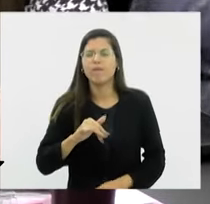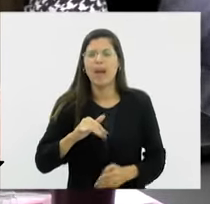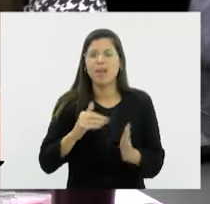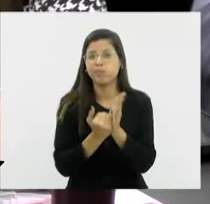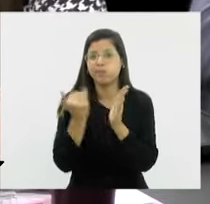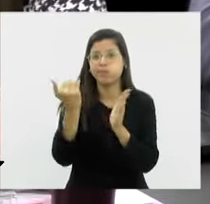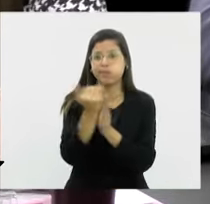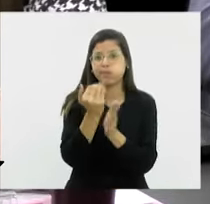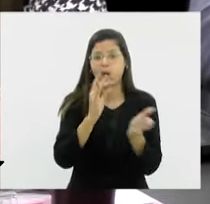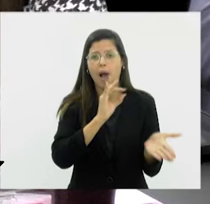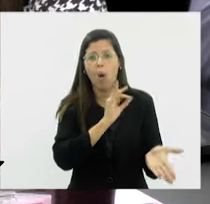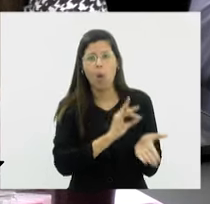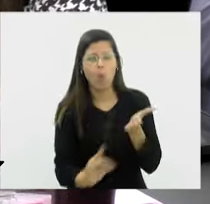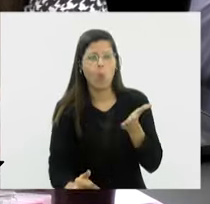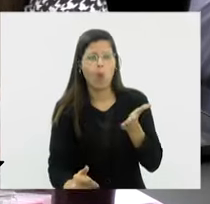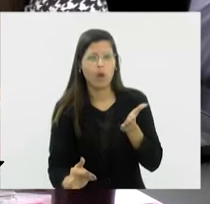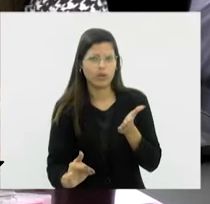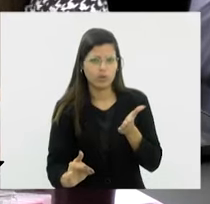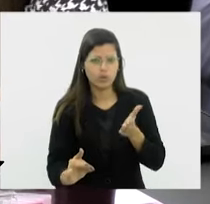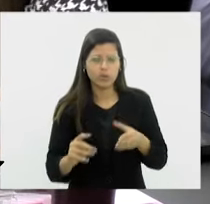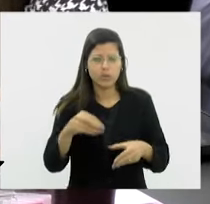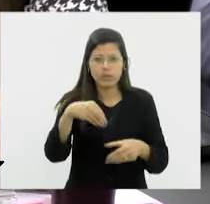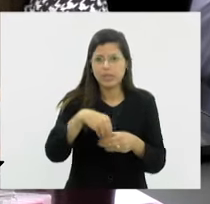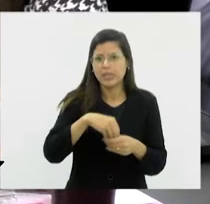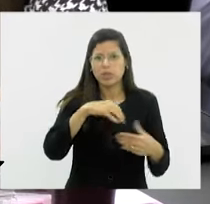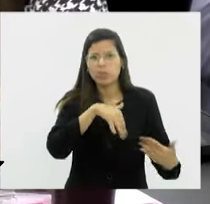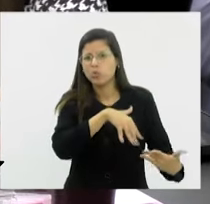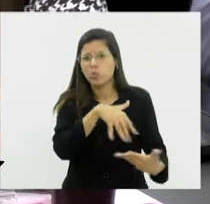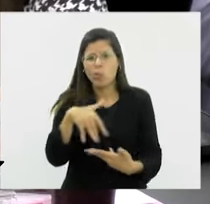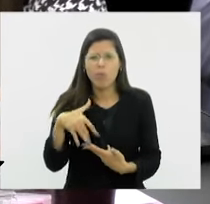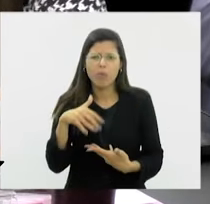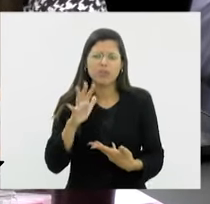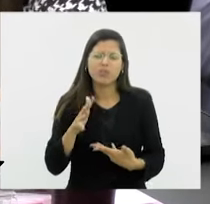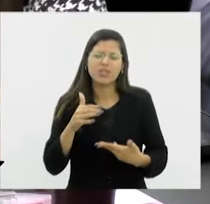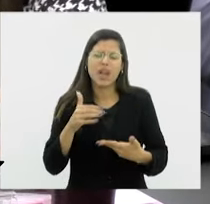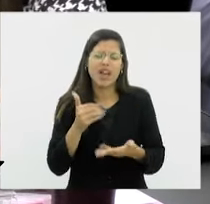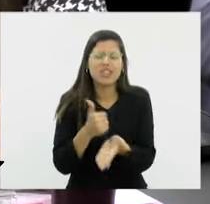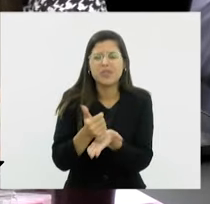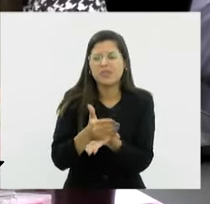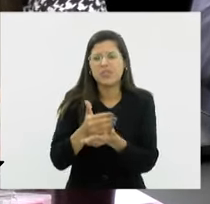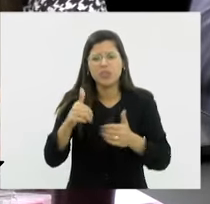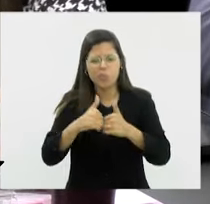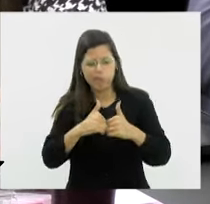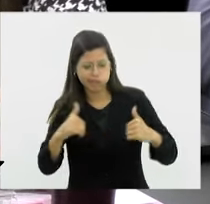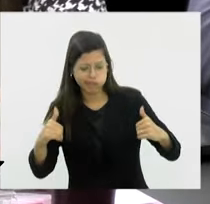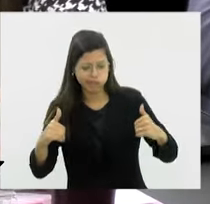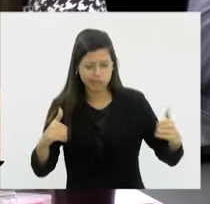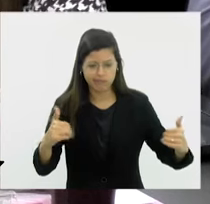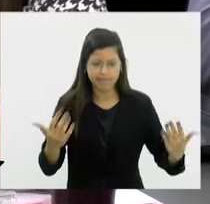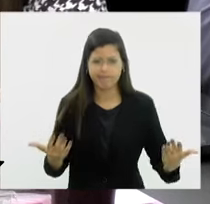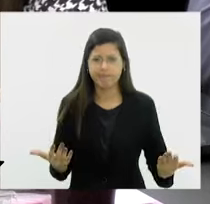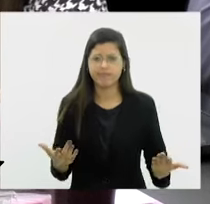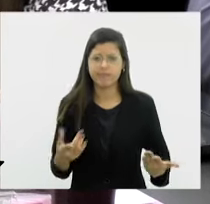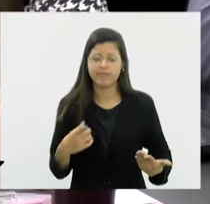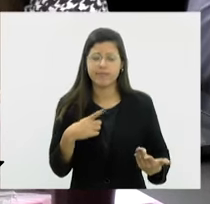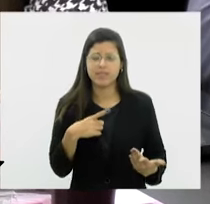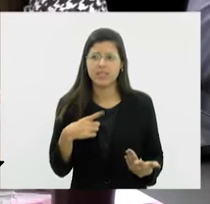mais dentro de um mundo tão polarizado que estamos vivendo hoje. Onde nós vamos ter, então,